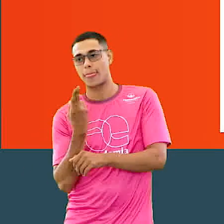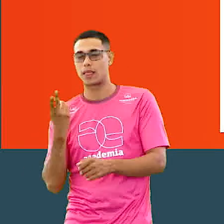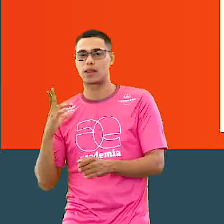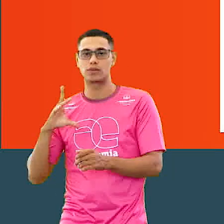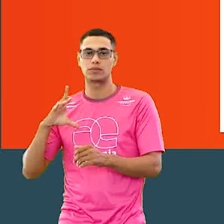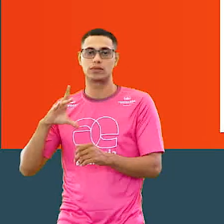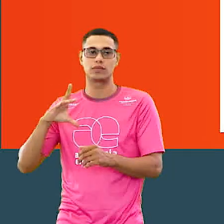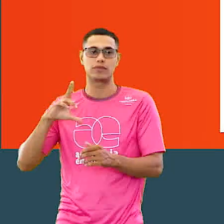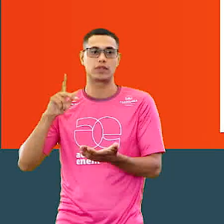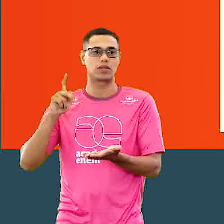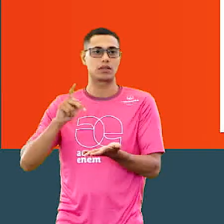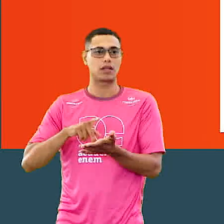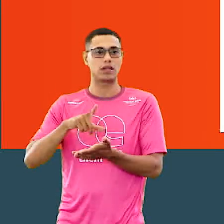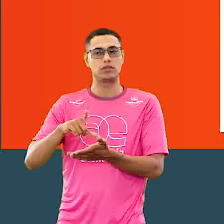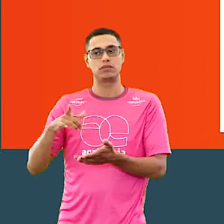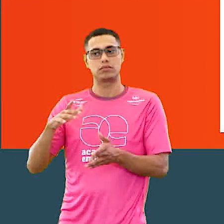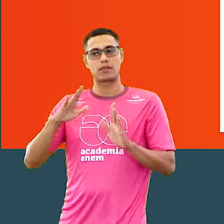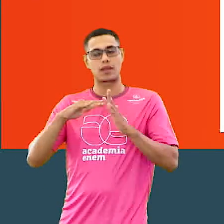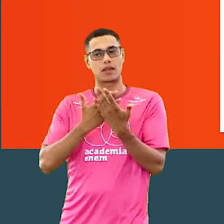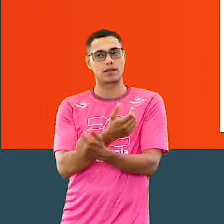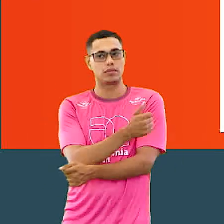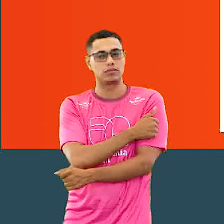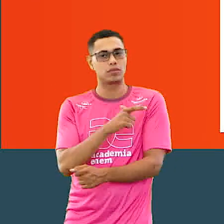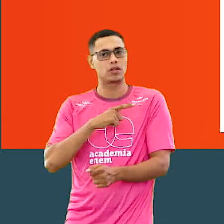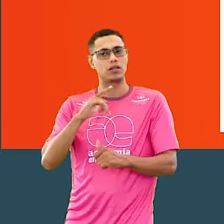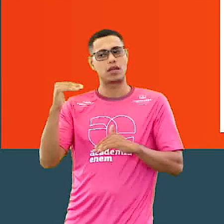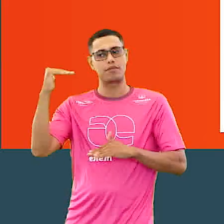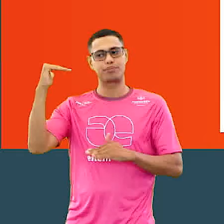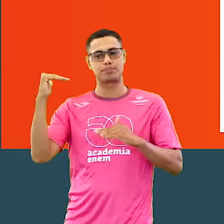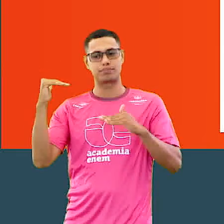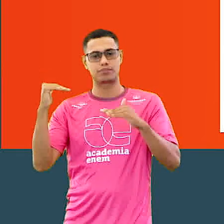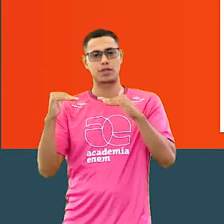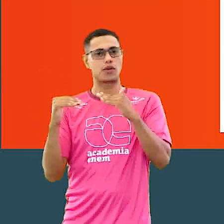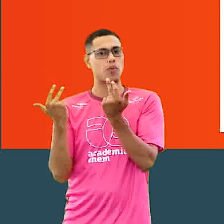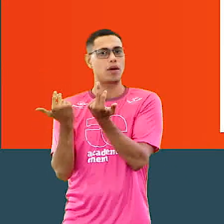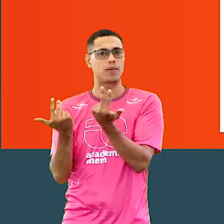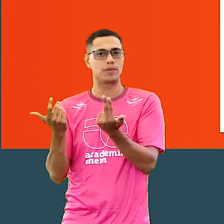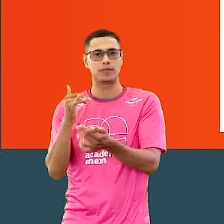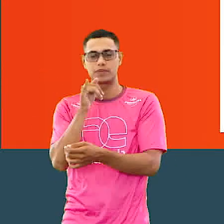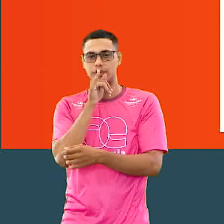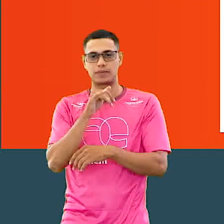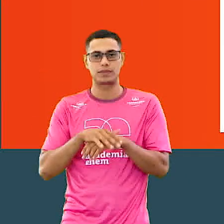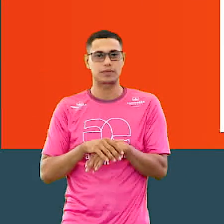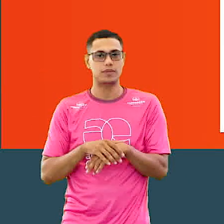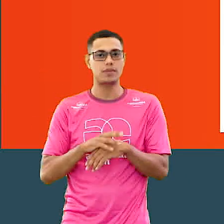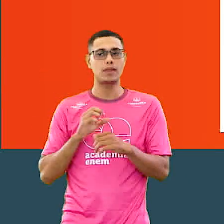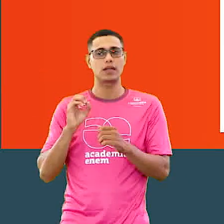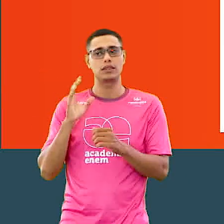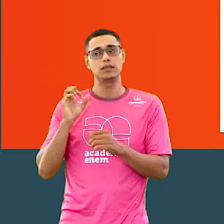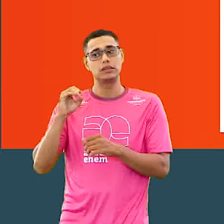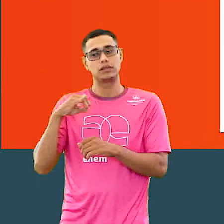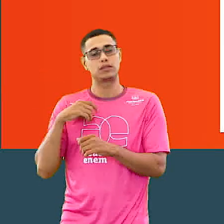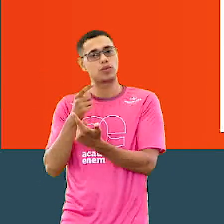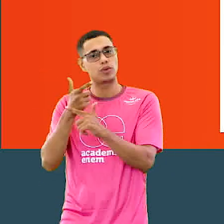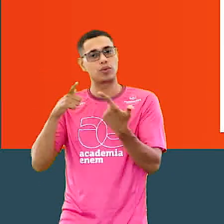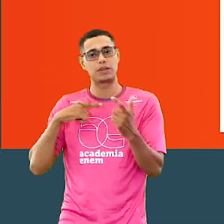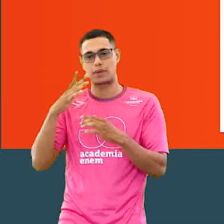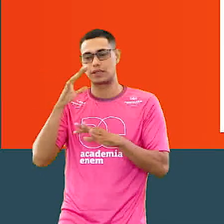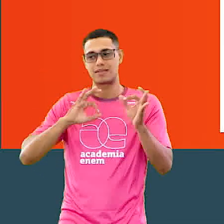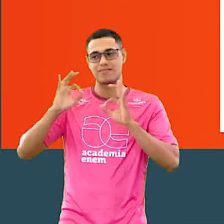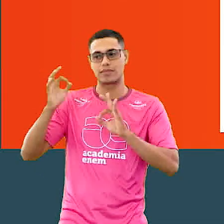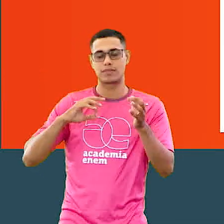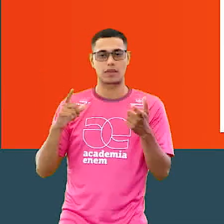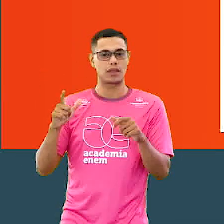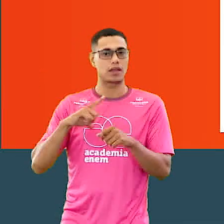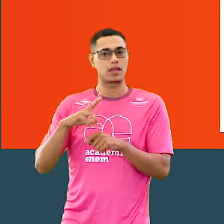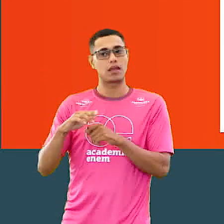escola pública tivesse os mesmos meios, recursos iguais à escola particular. Tá? Então, já que não conseguia mexer nisso, que pelo